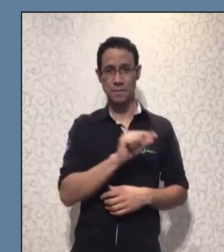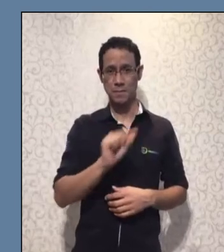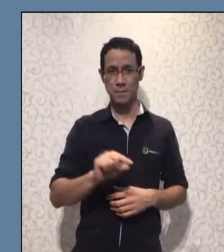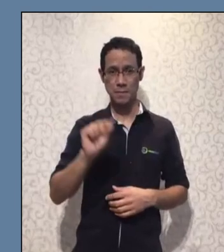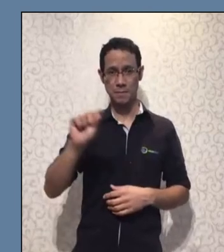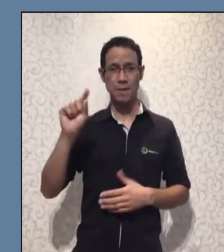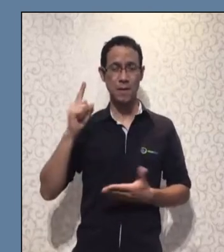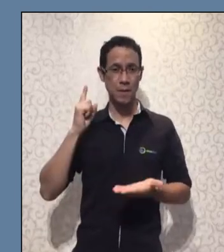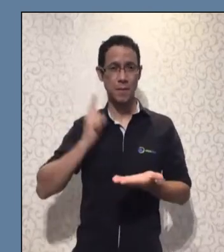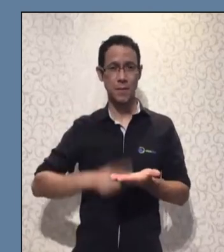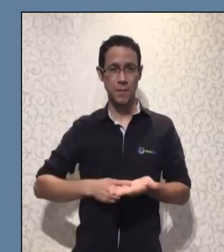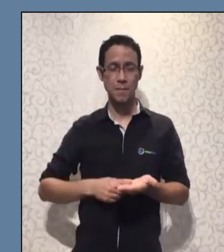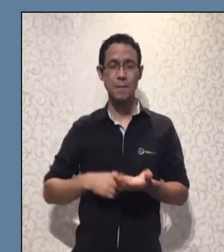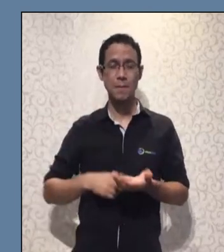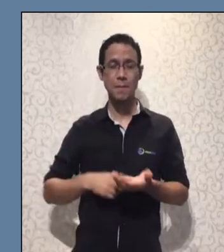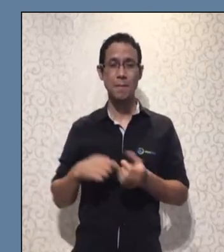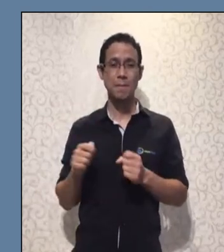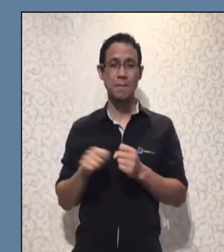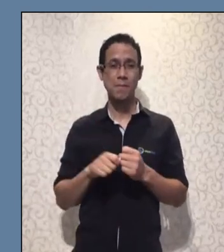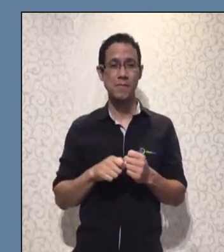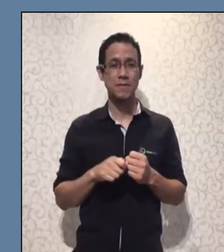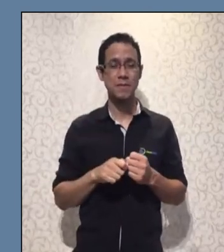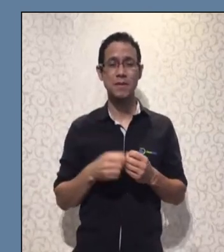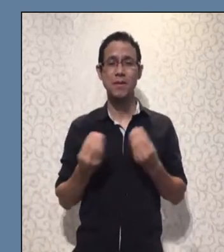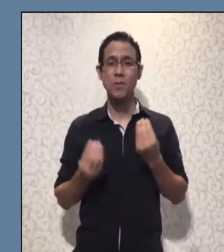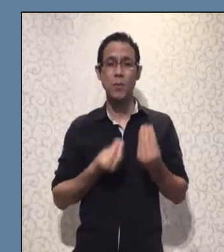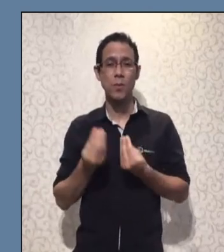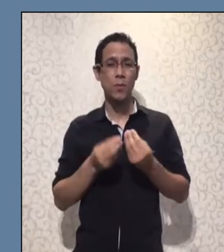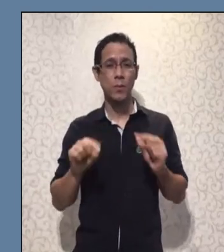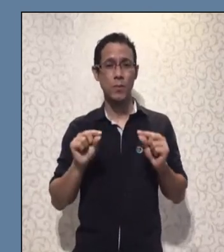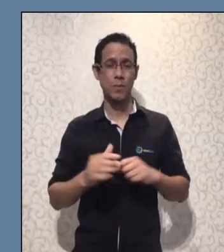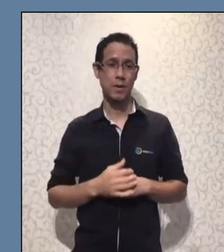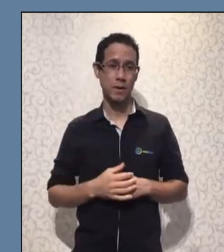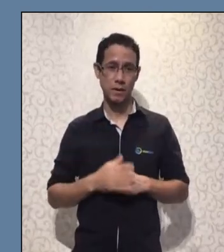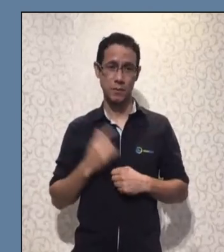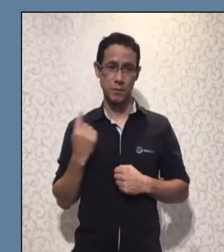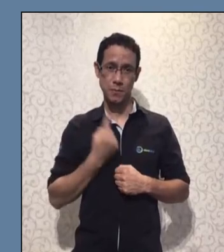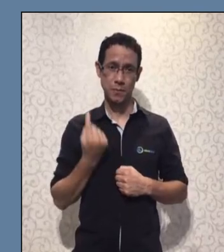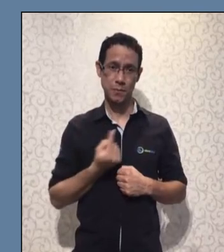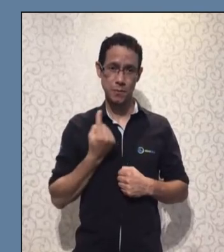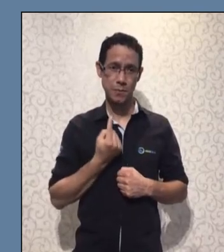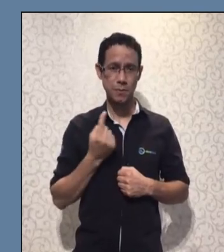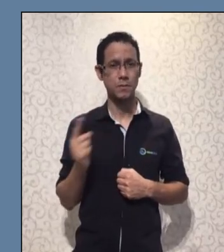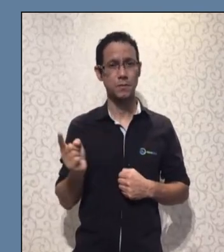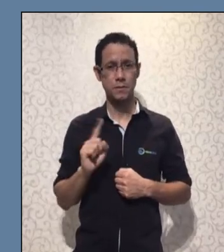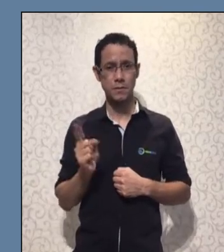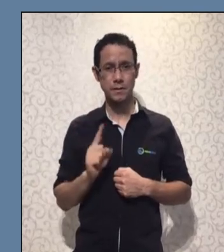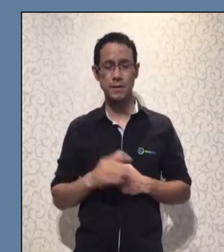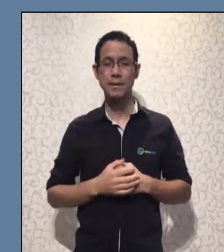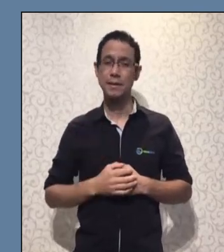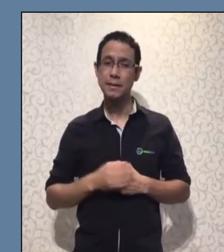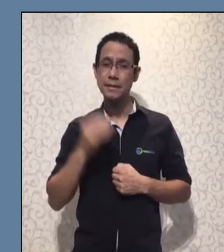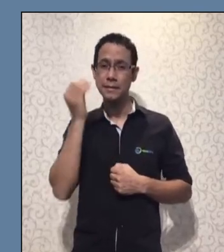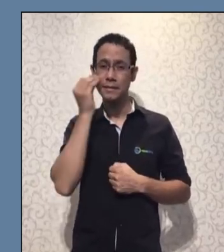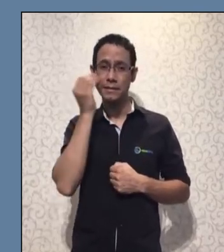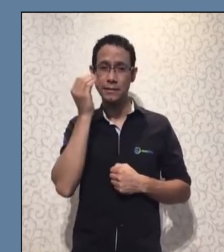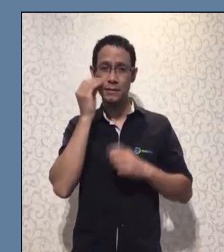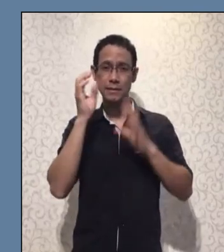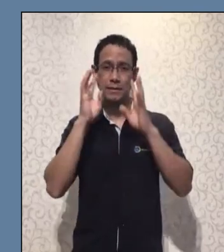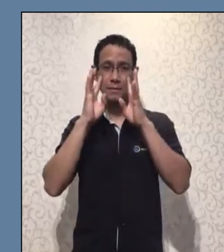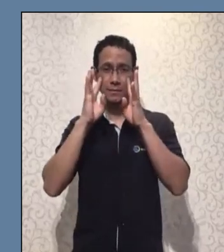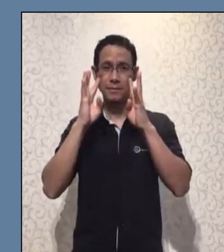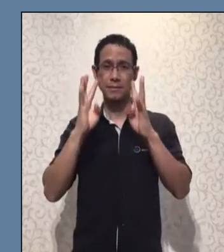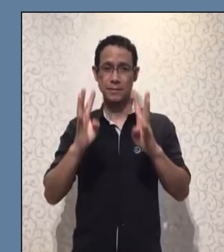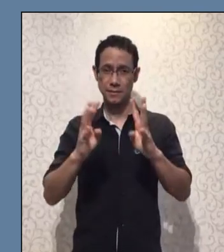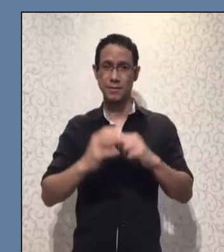podemos fazer diante desse quadro? Nunca sozinhos, eu acho, mas estarmos atentos, né, abrir